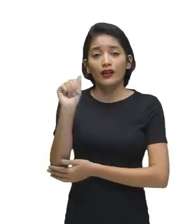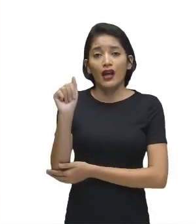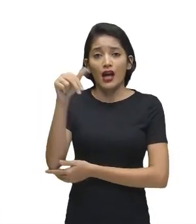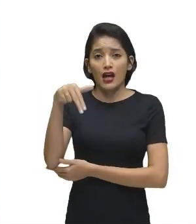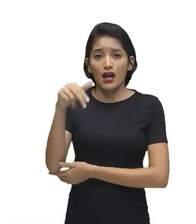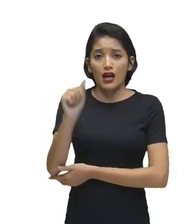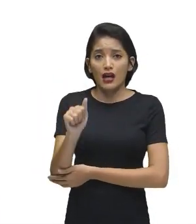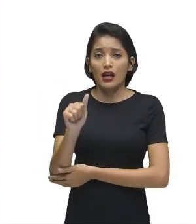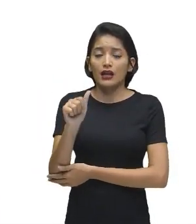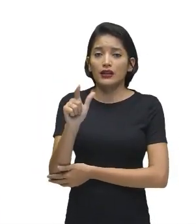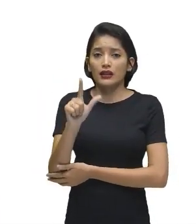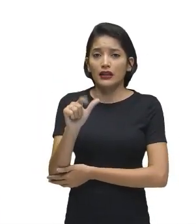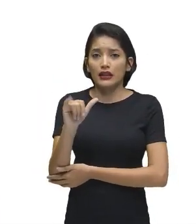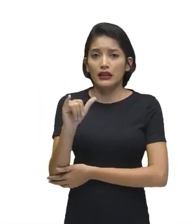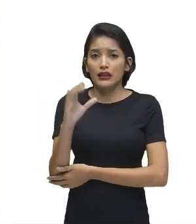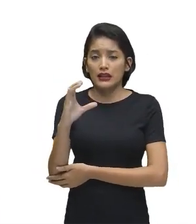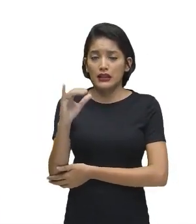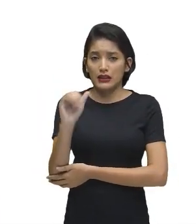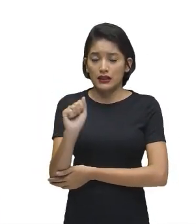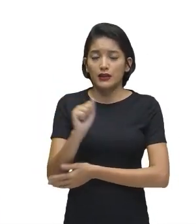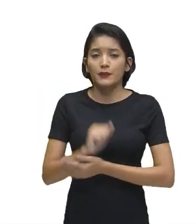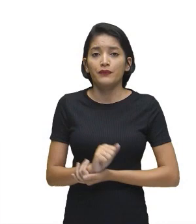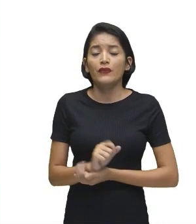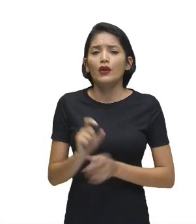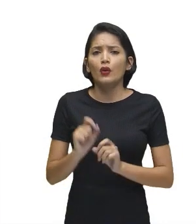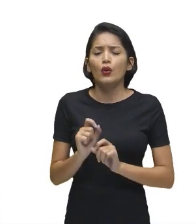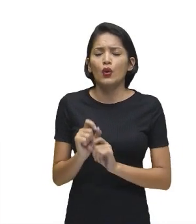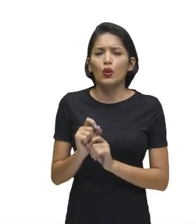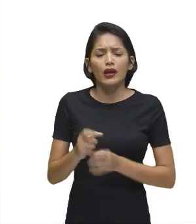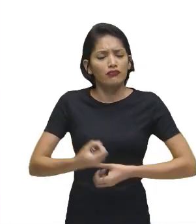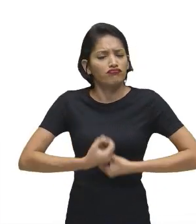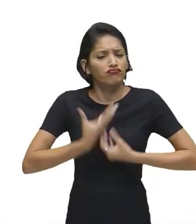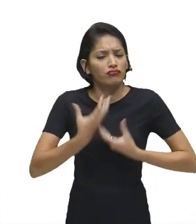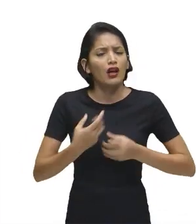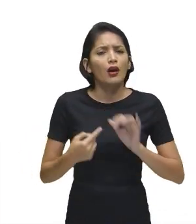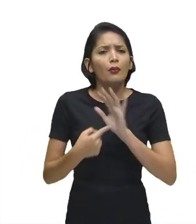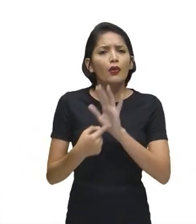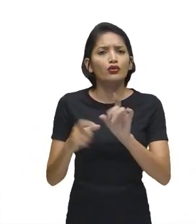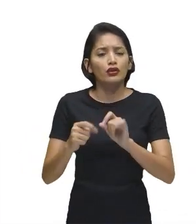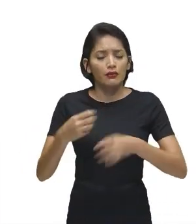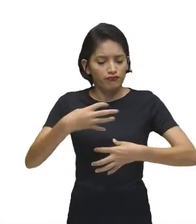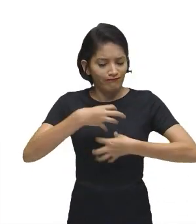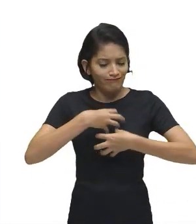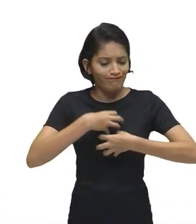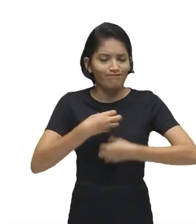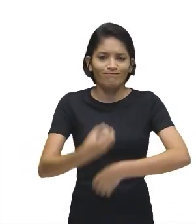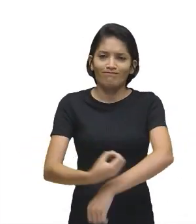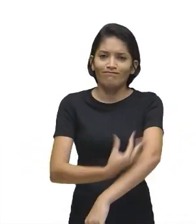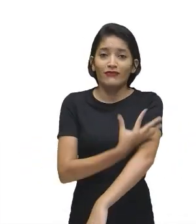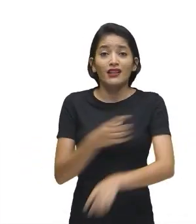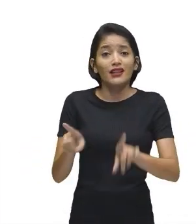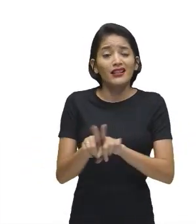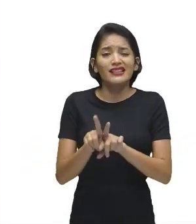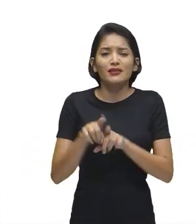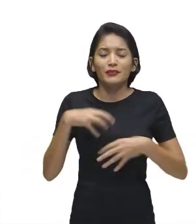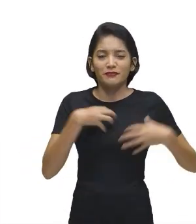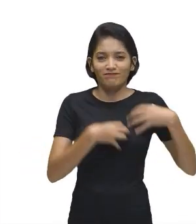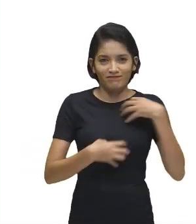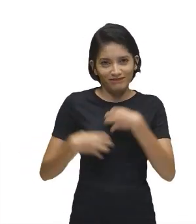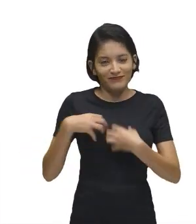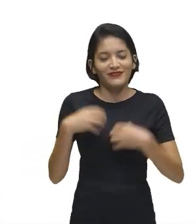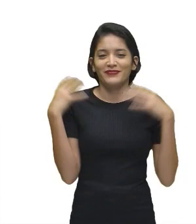Analice respondeu, o expressionismo, ele retrata as emoções, a angústia. Muito bem,